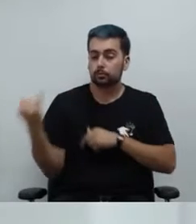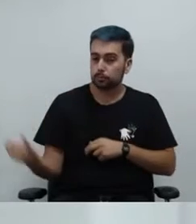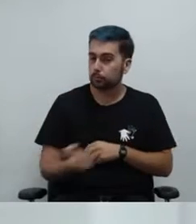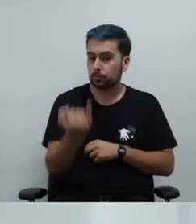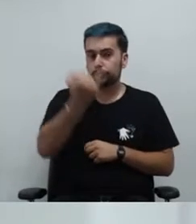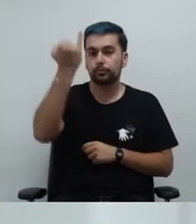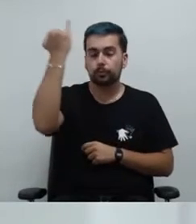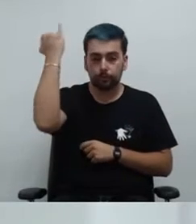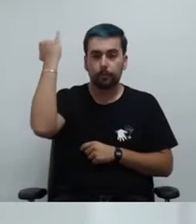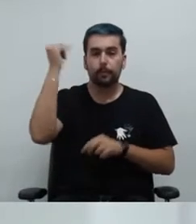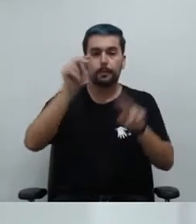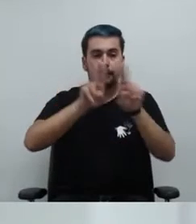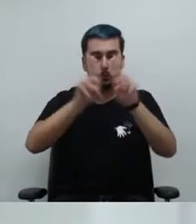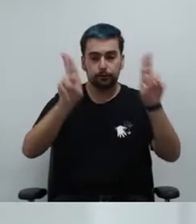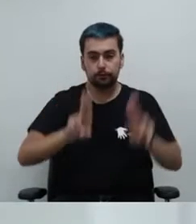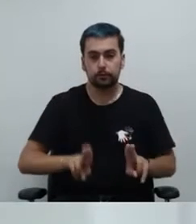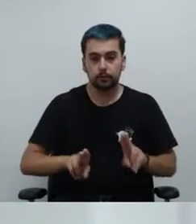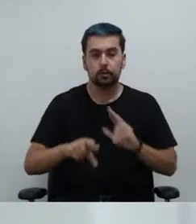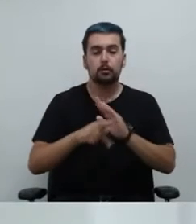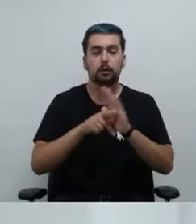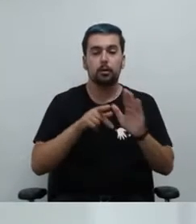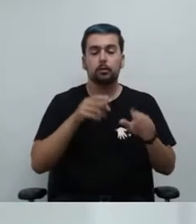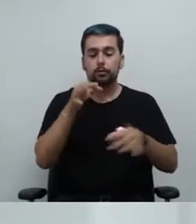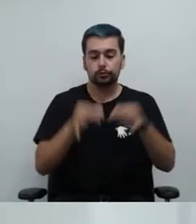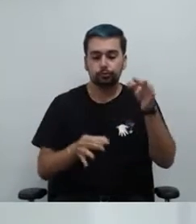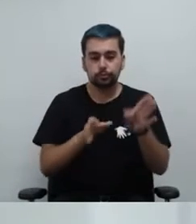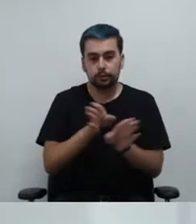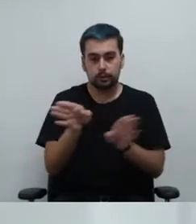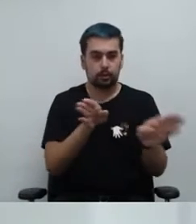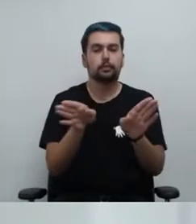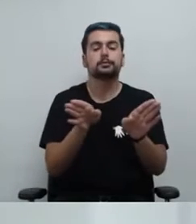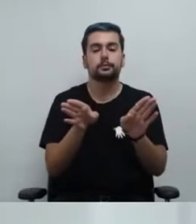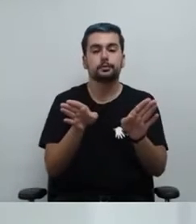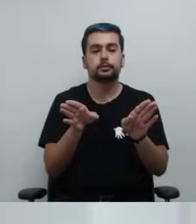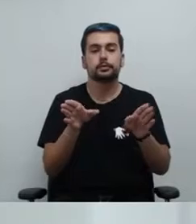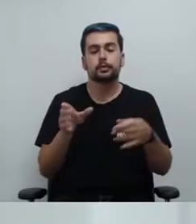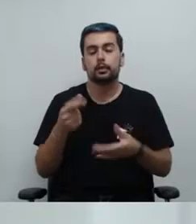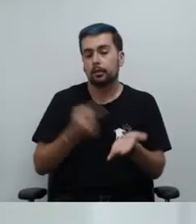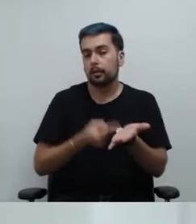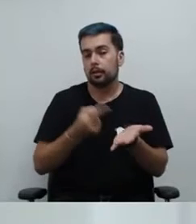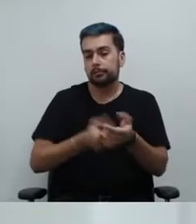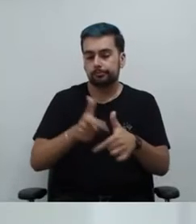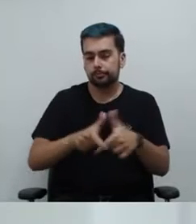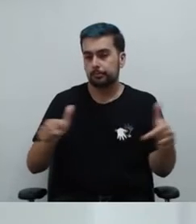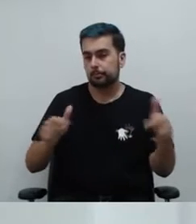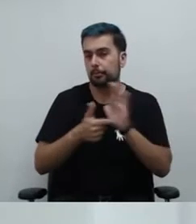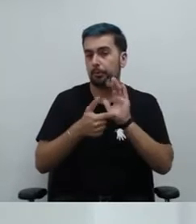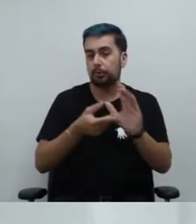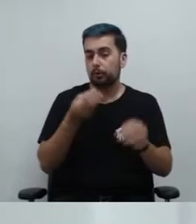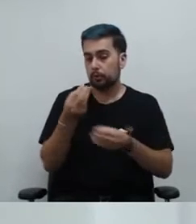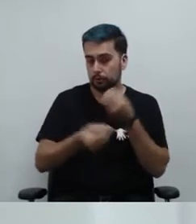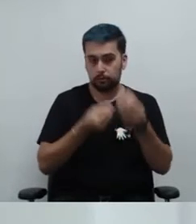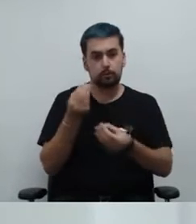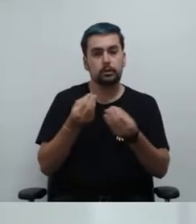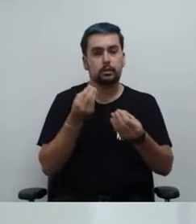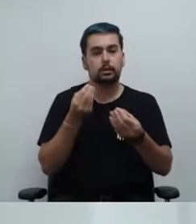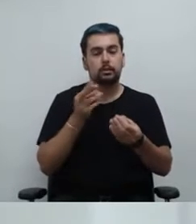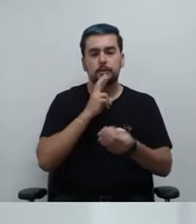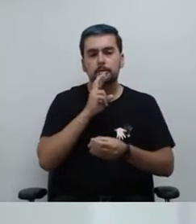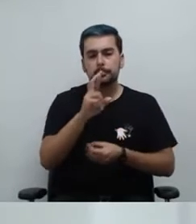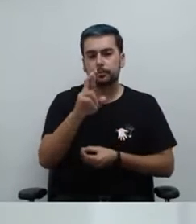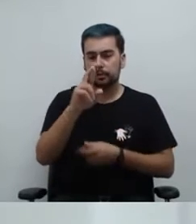fundamental na universalização do acesso à justiça. O plano de expansão se apresenta, então, como uma efetiva